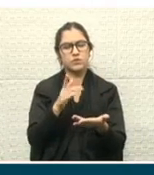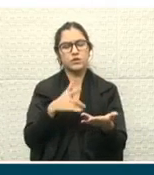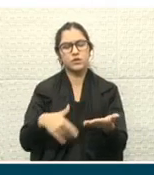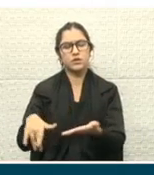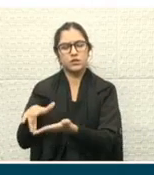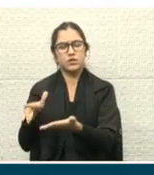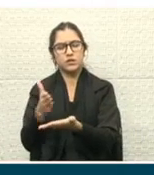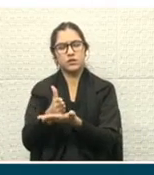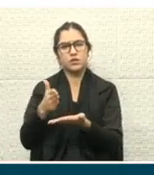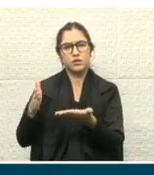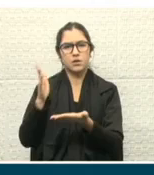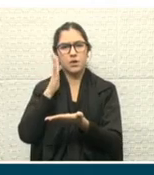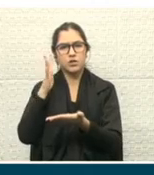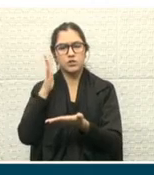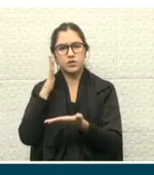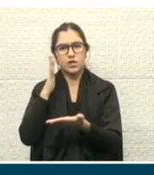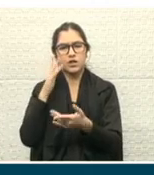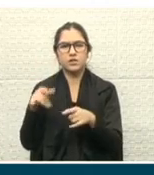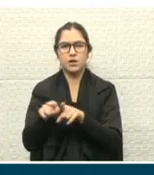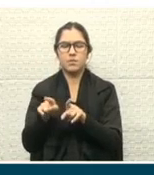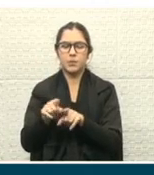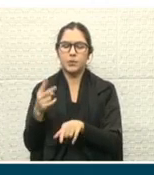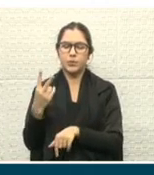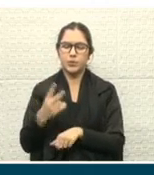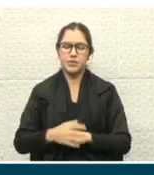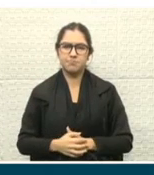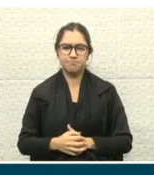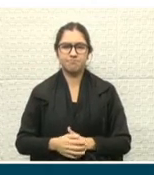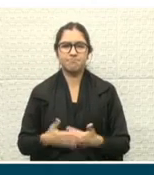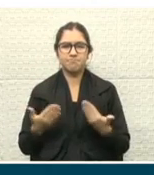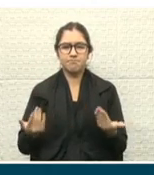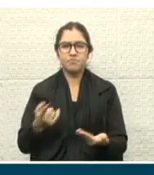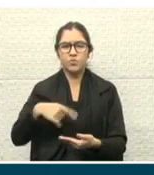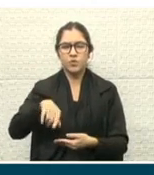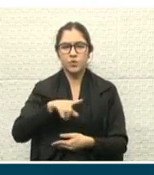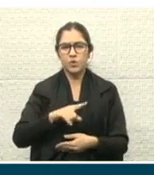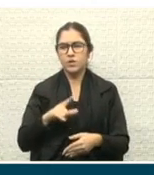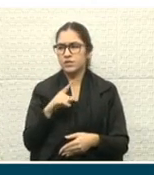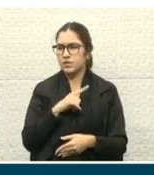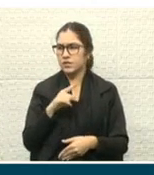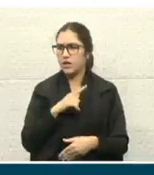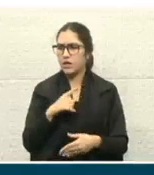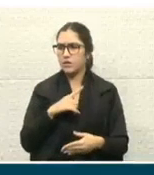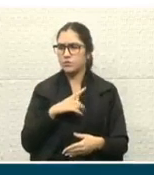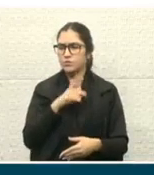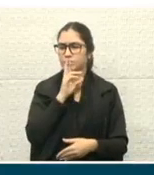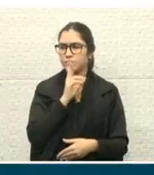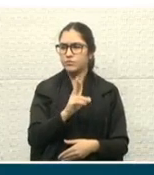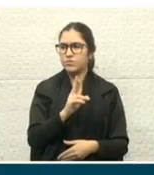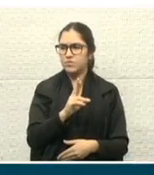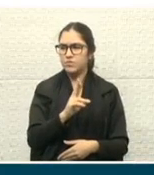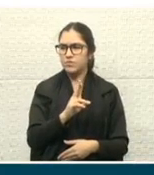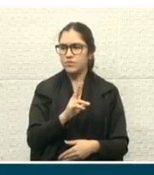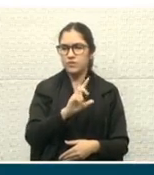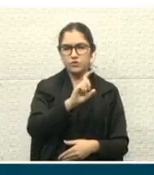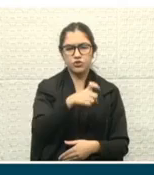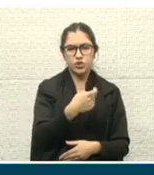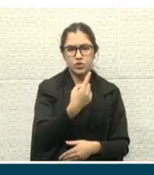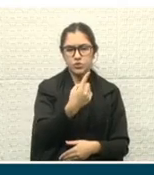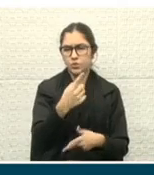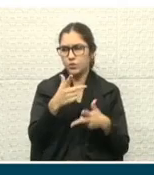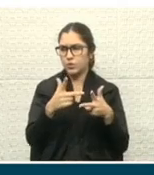e divido a sua parte imaginária também por 2. Por isso, nós vamos ter uma solução, um termo